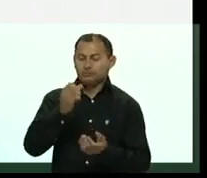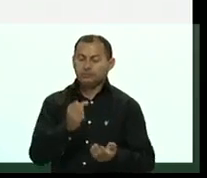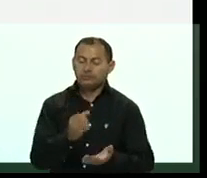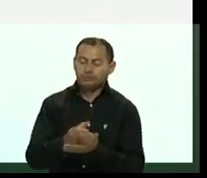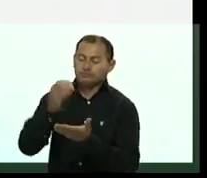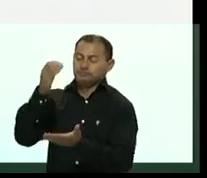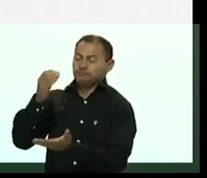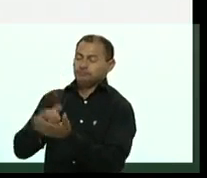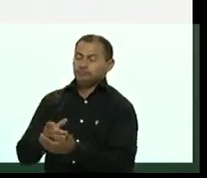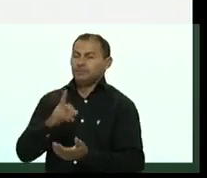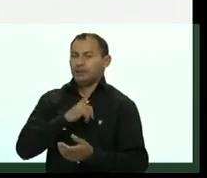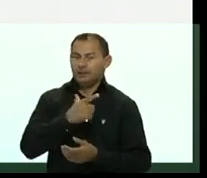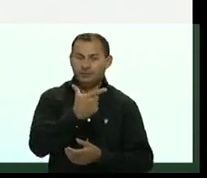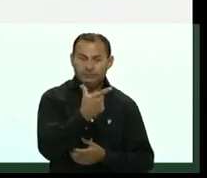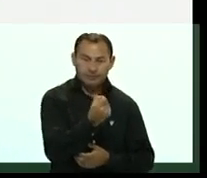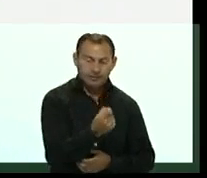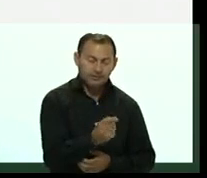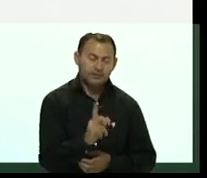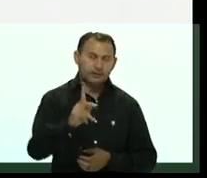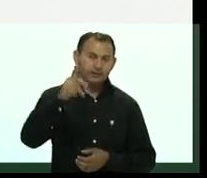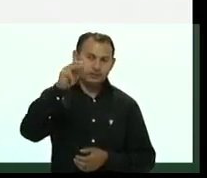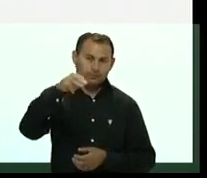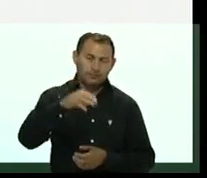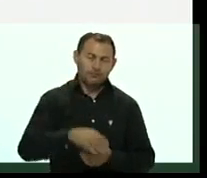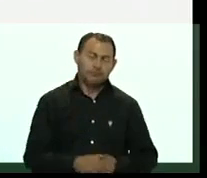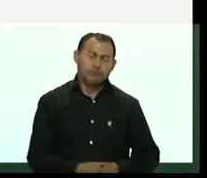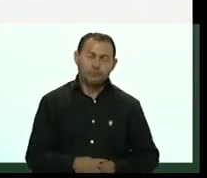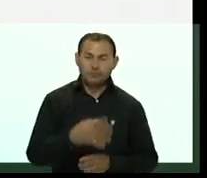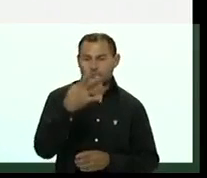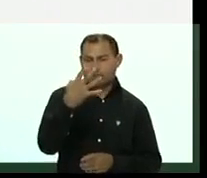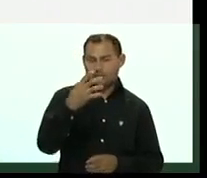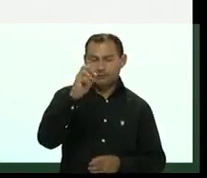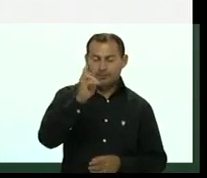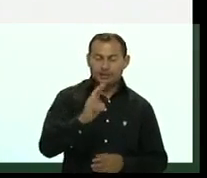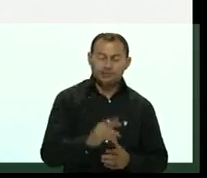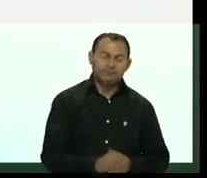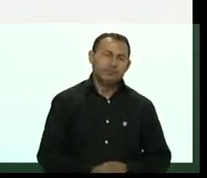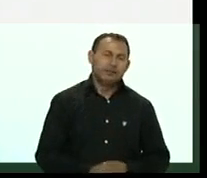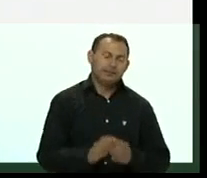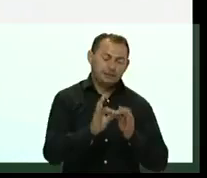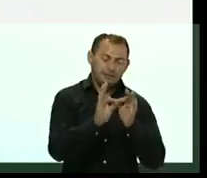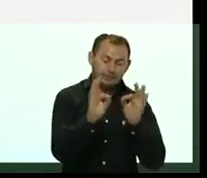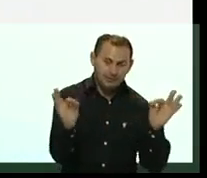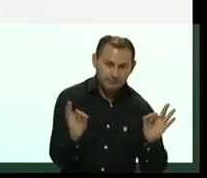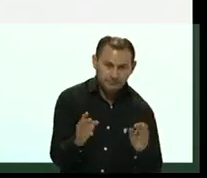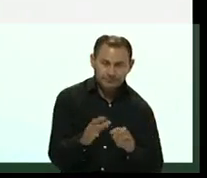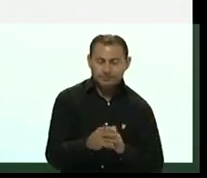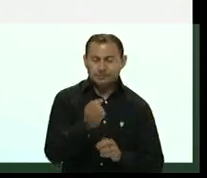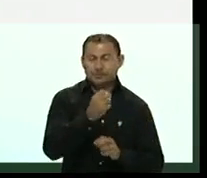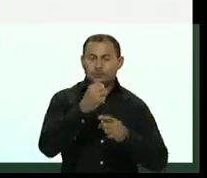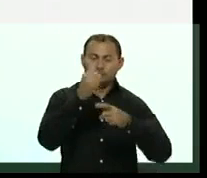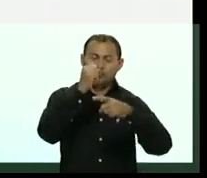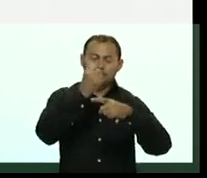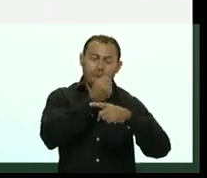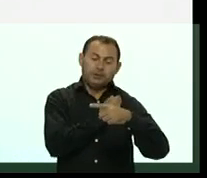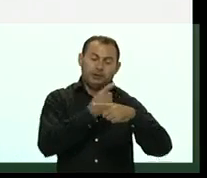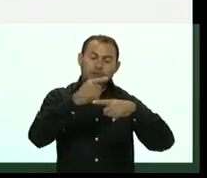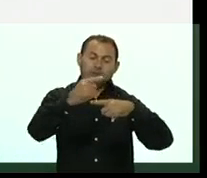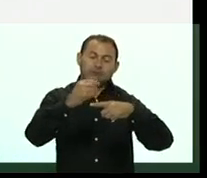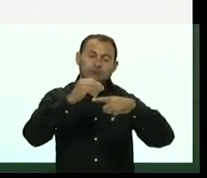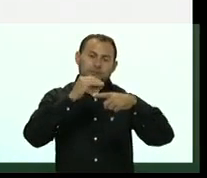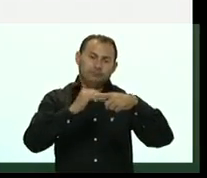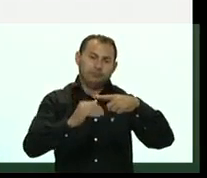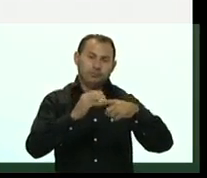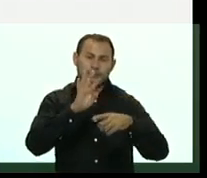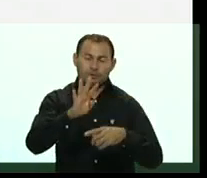litro, nós vamos ter 20 quilômetros por R$4. Simplificando tanto o numerador quanto o denominador